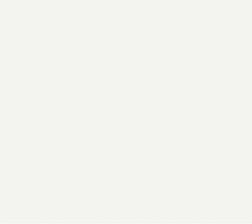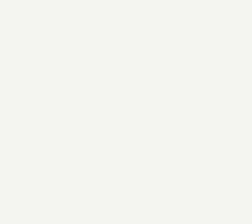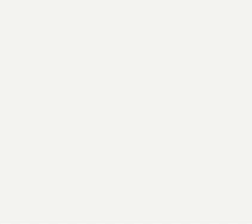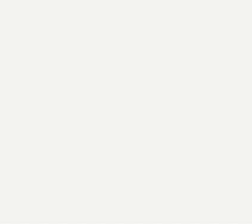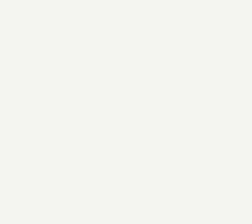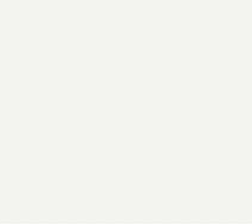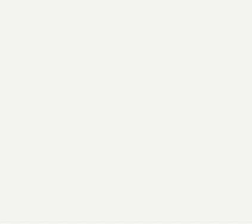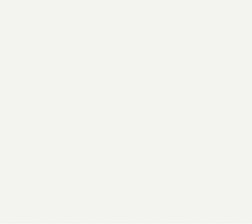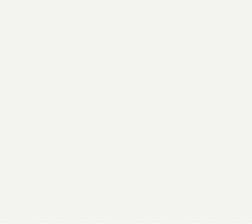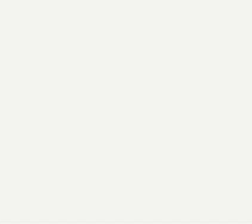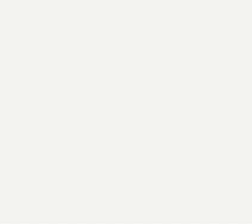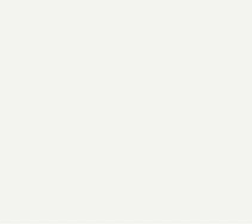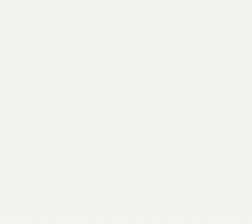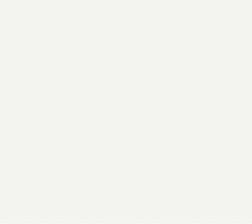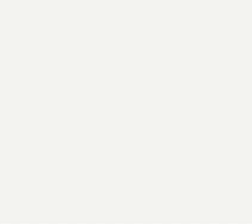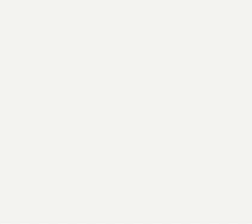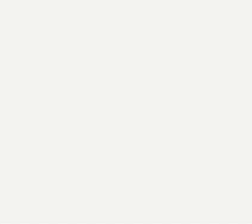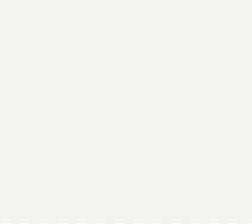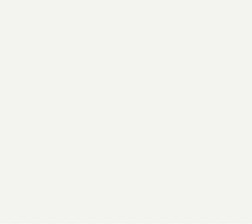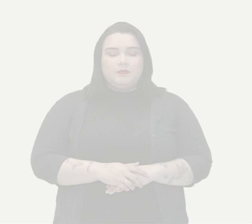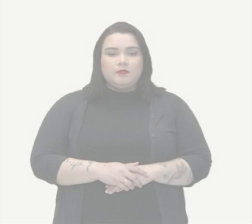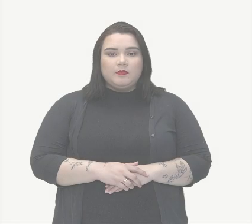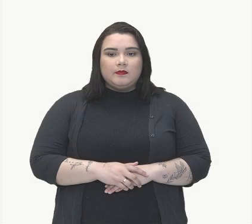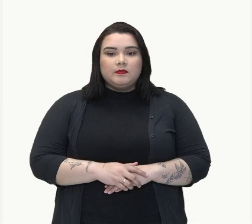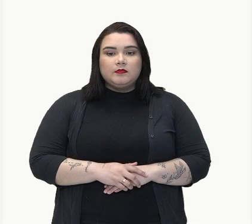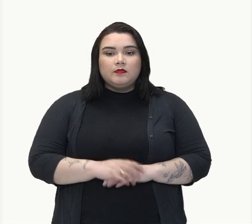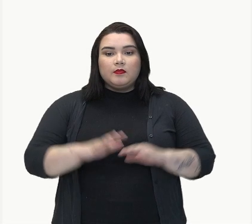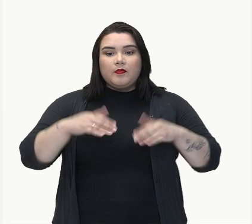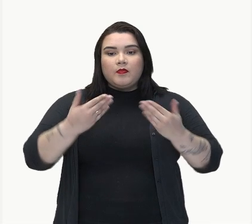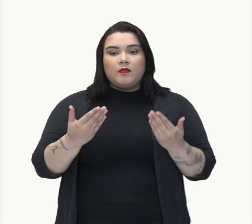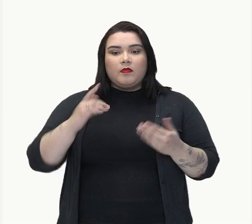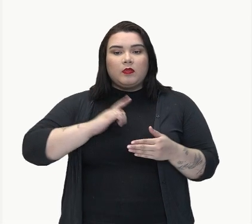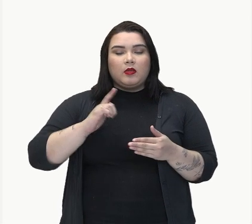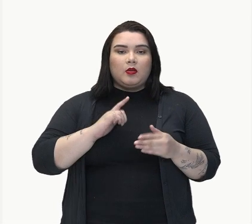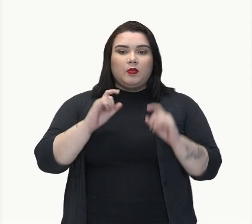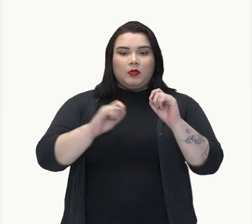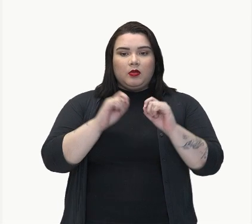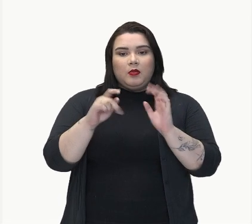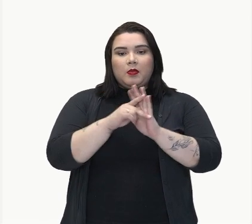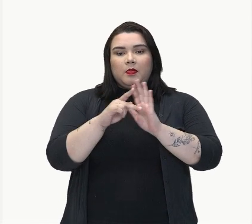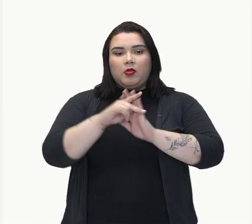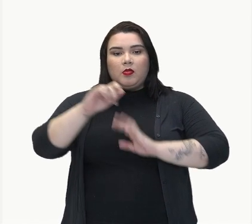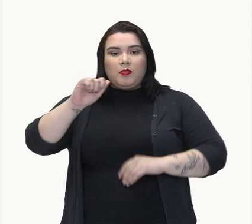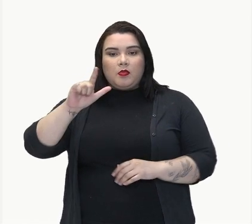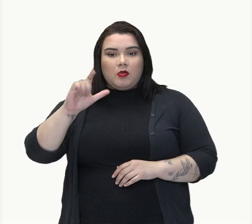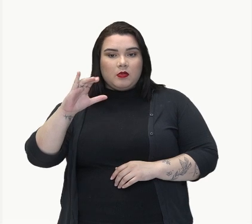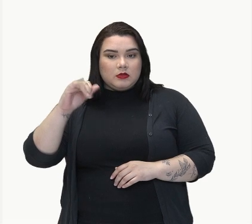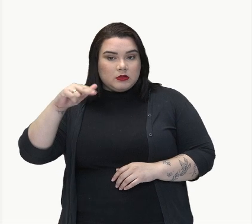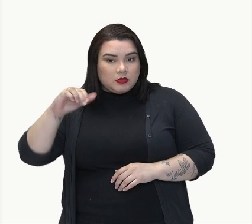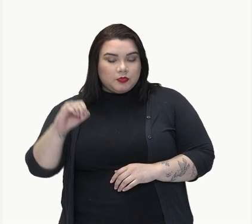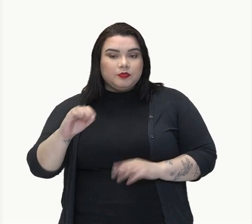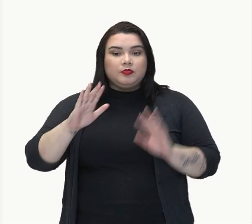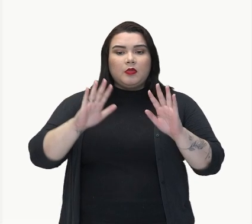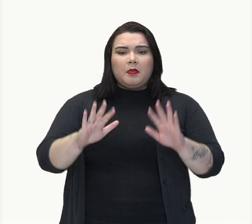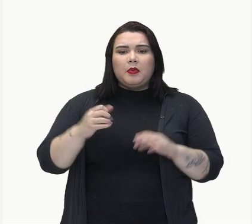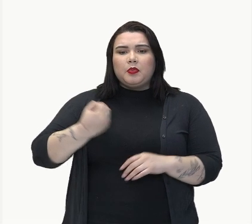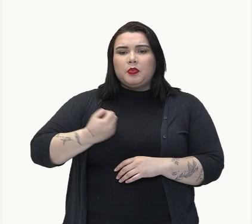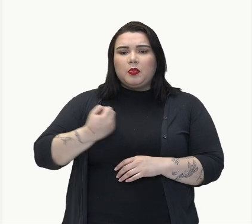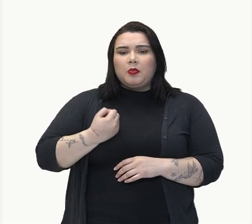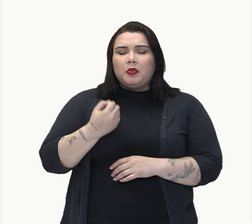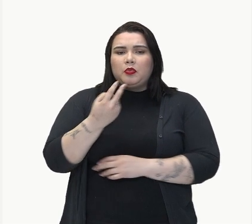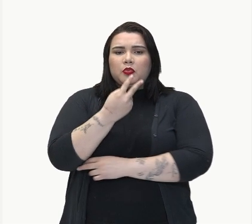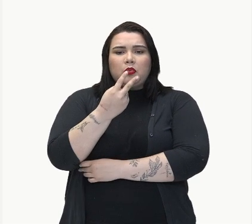in quando eu tiver um alcino, né? E esse número 2, professora, ele indica